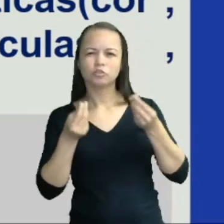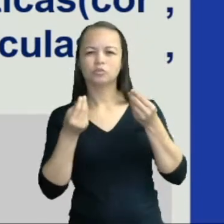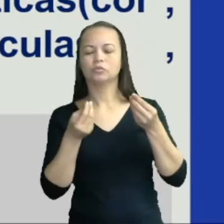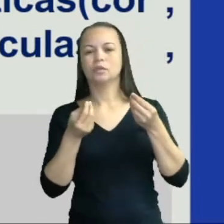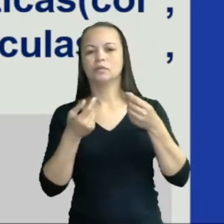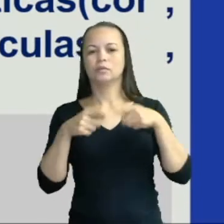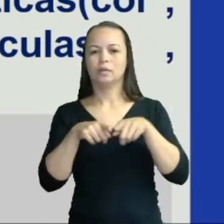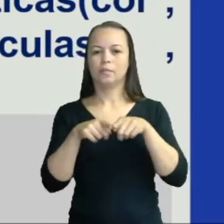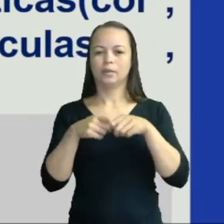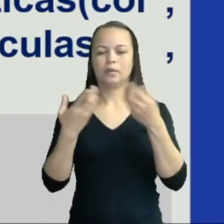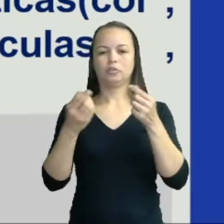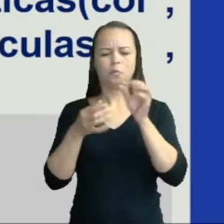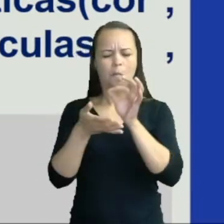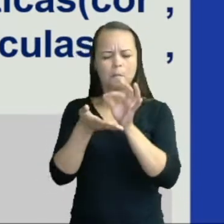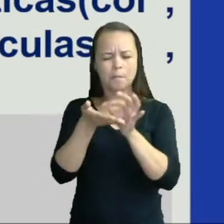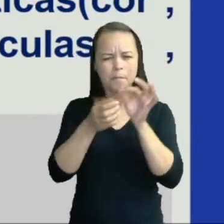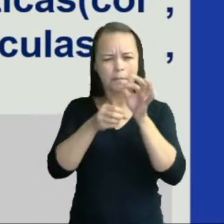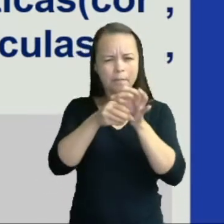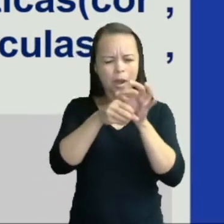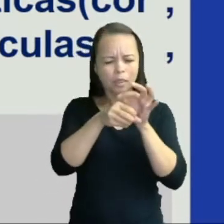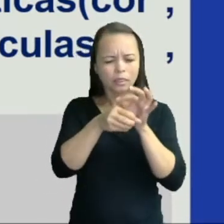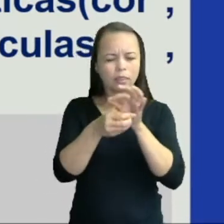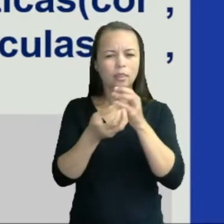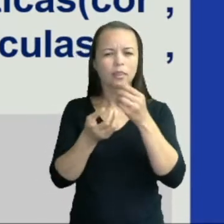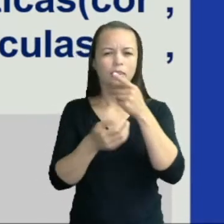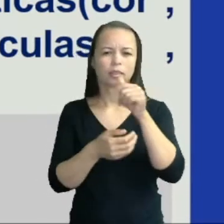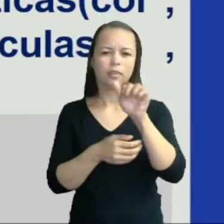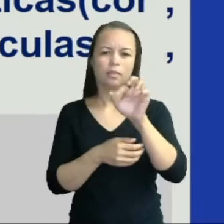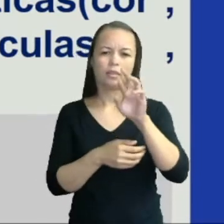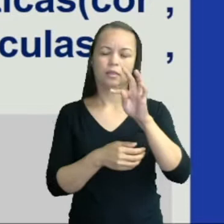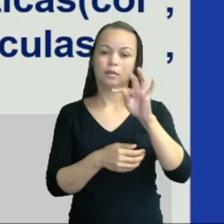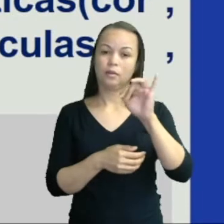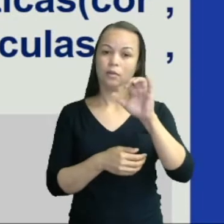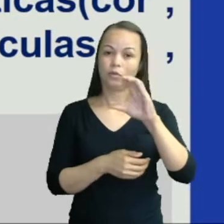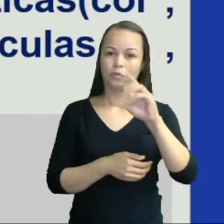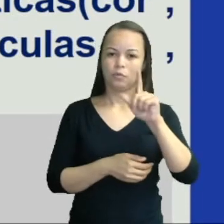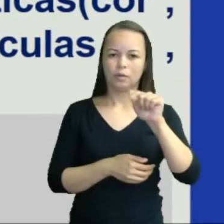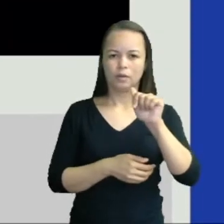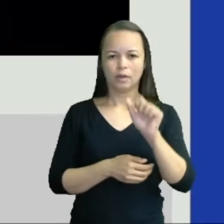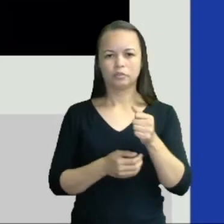das partículas, permeabilidade, entre outros.